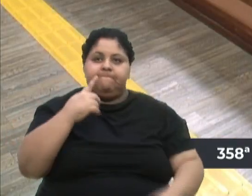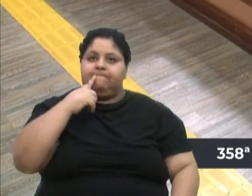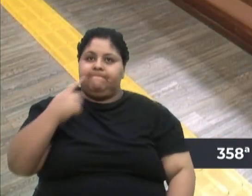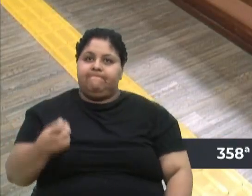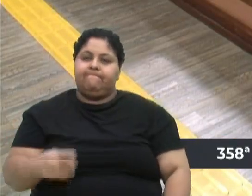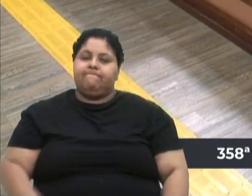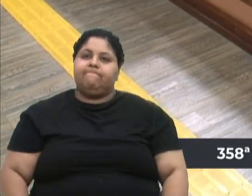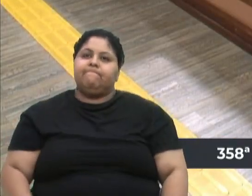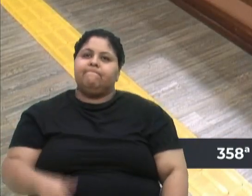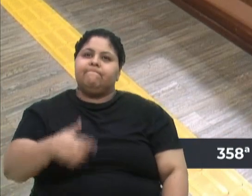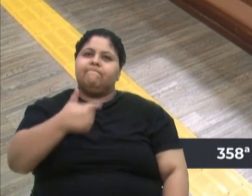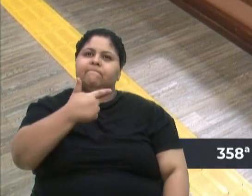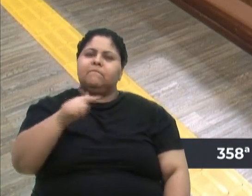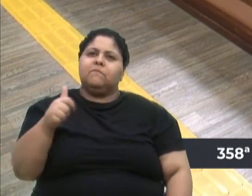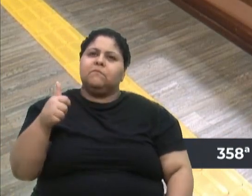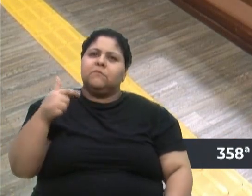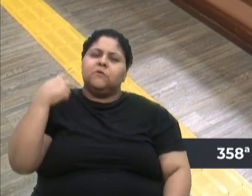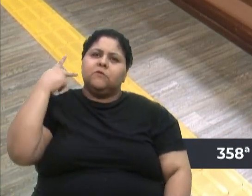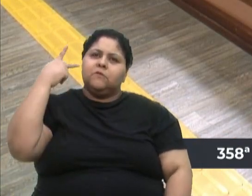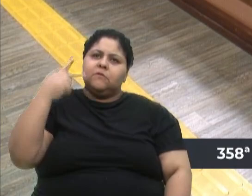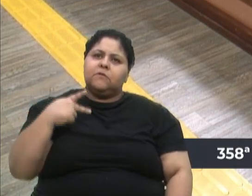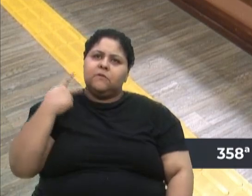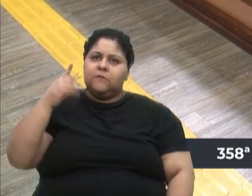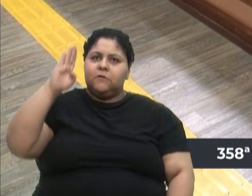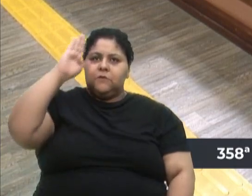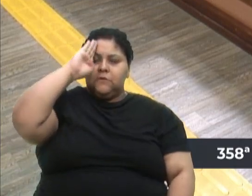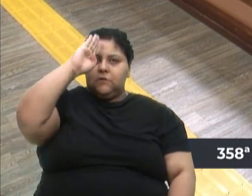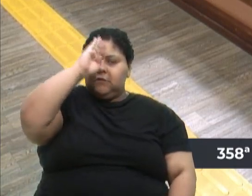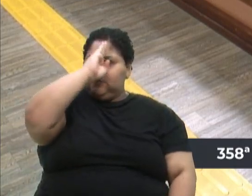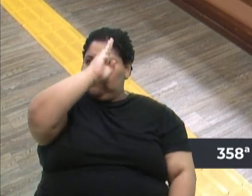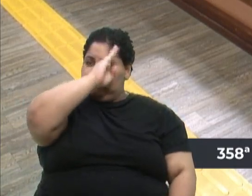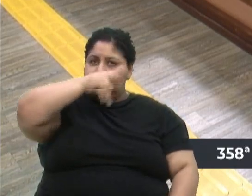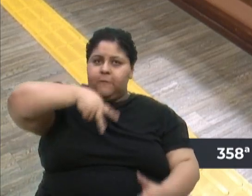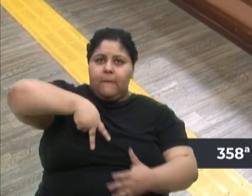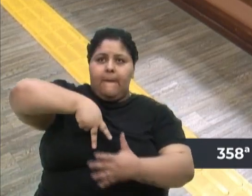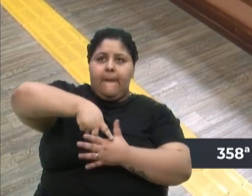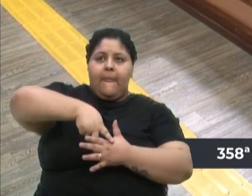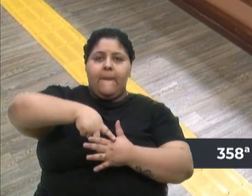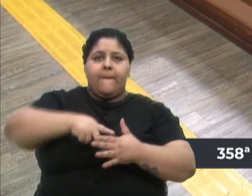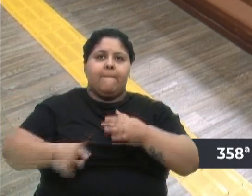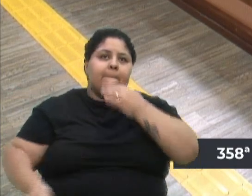Rose. Próximo vereador inscrito, Adriano Bressan, na tribuna.